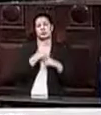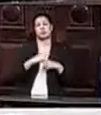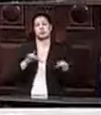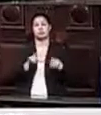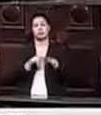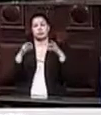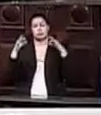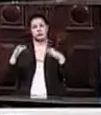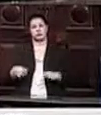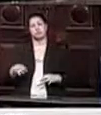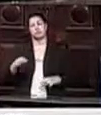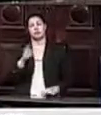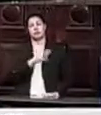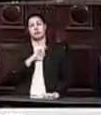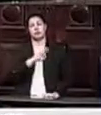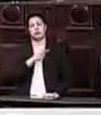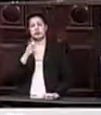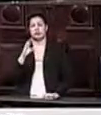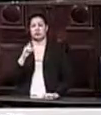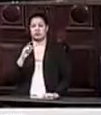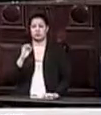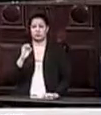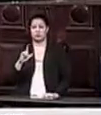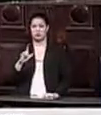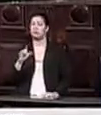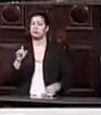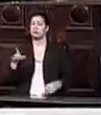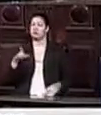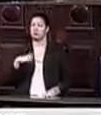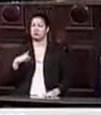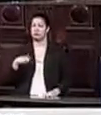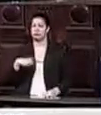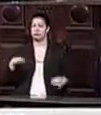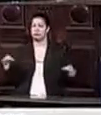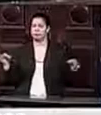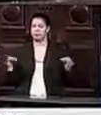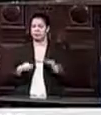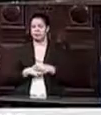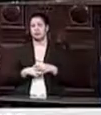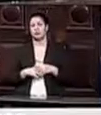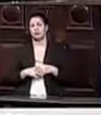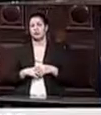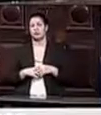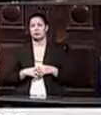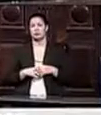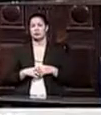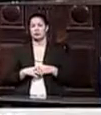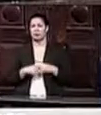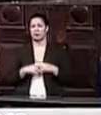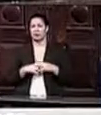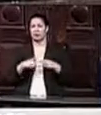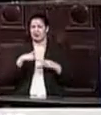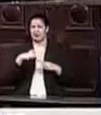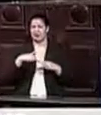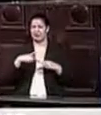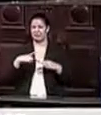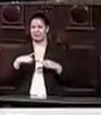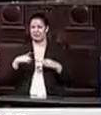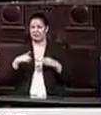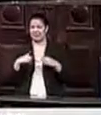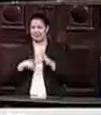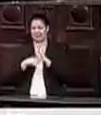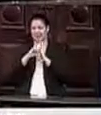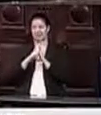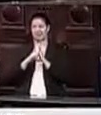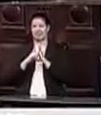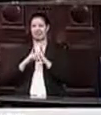que a Polícia Civil está preparada através, né, da coordenação da antiga DFAI,